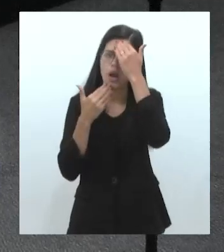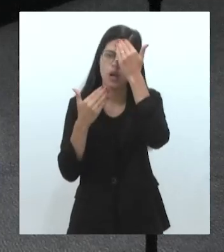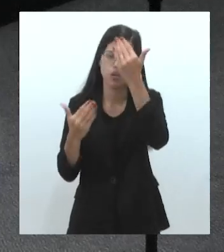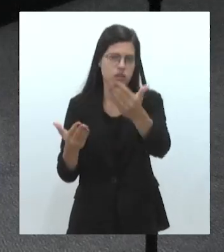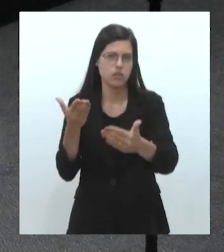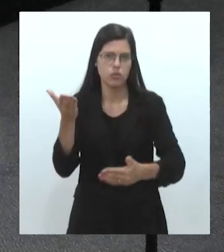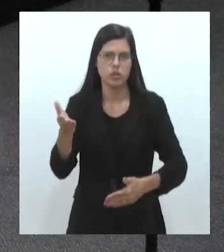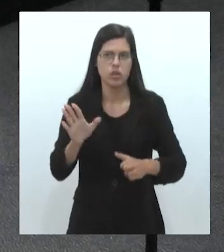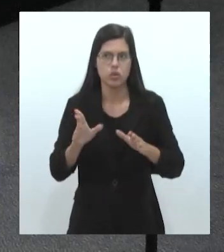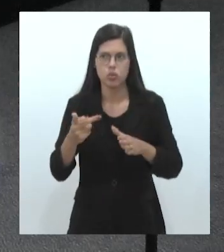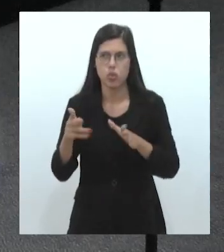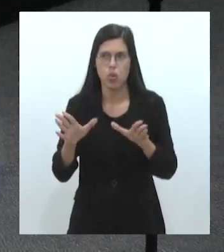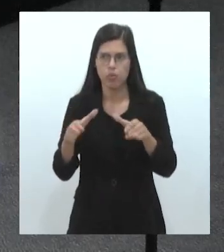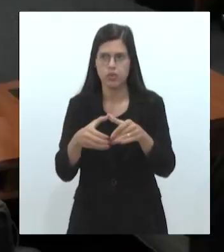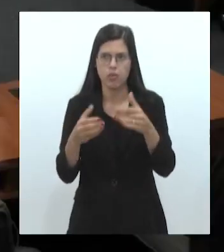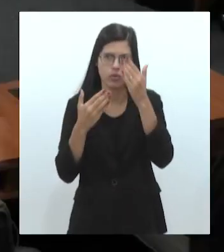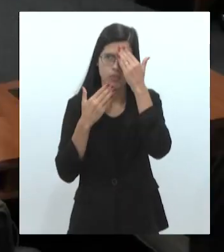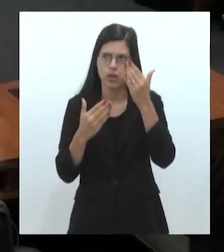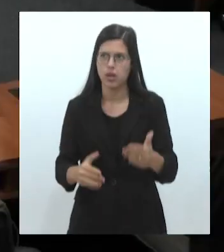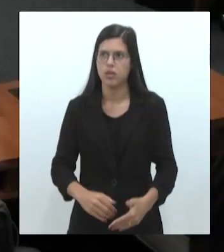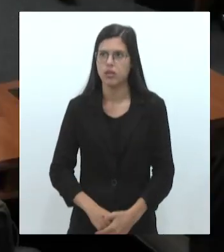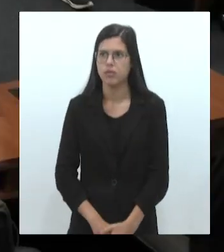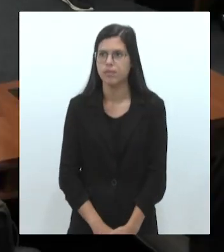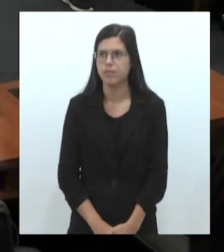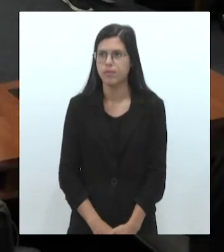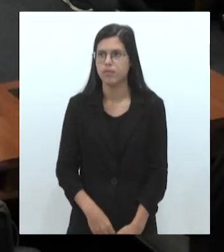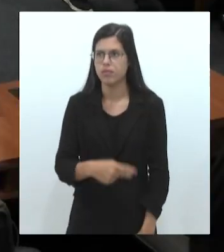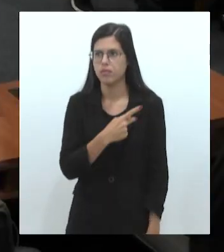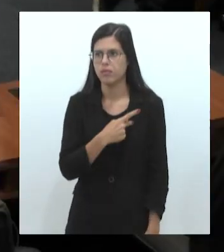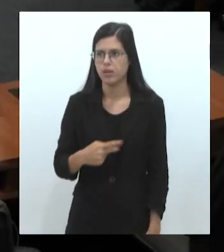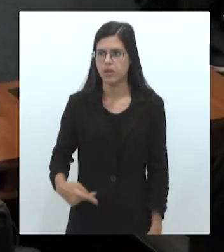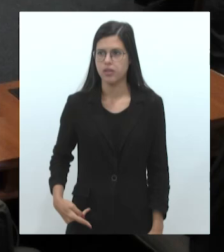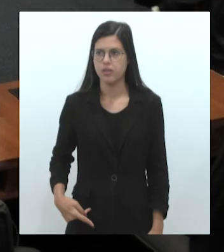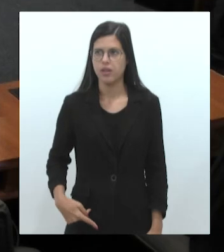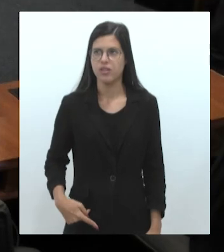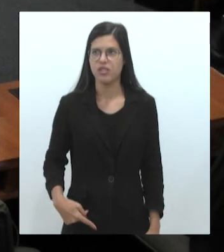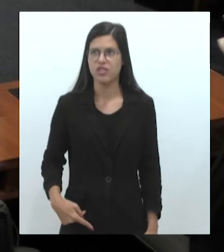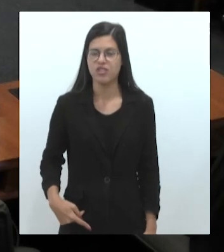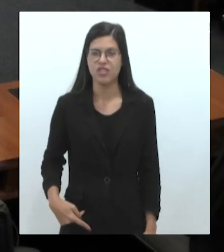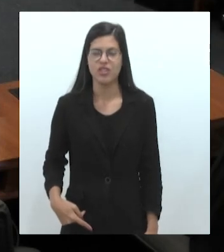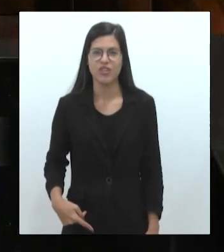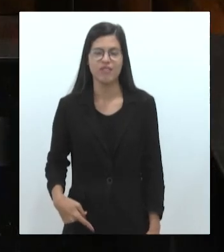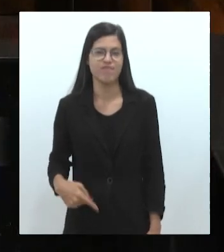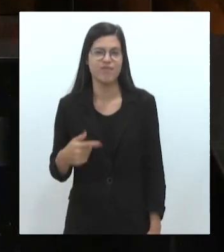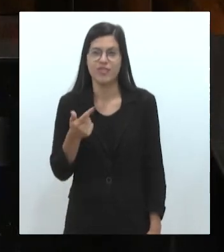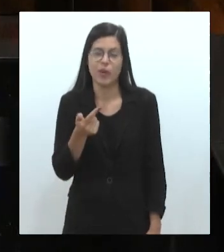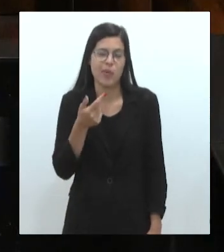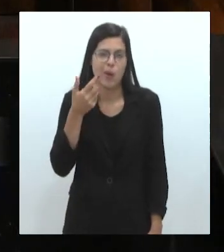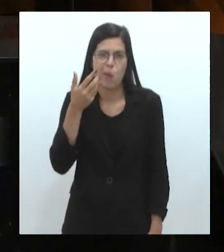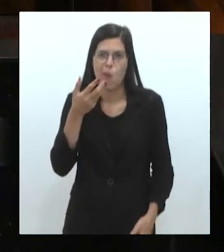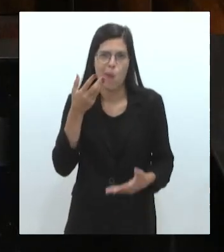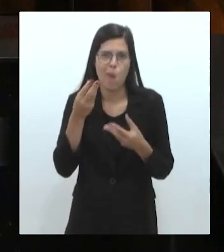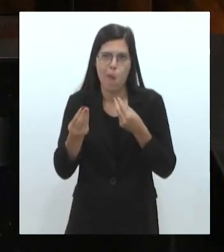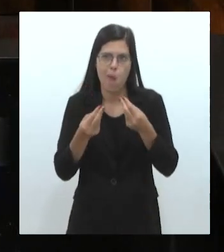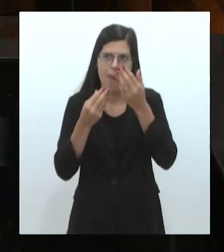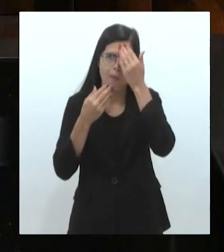sua comissão. Tenho dito. Muito obrigado. Pô, presidente, fico até sem palavras depois da